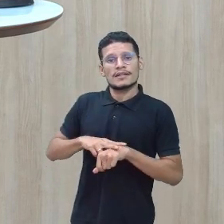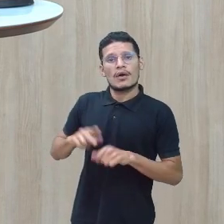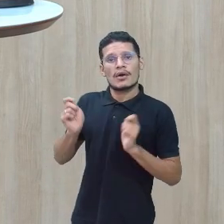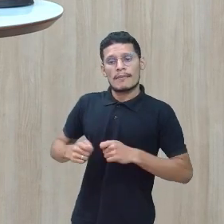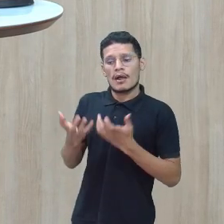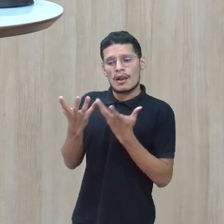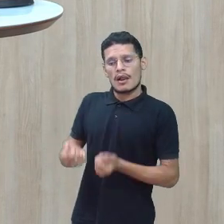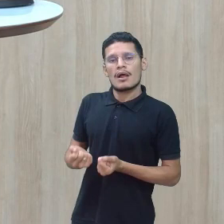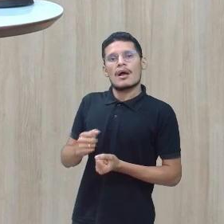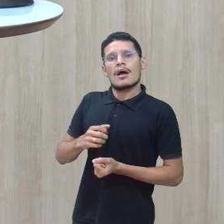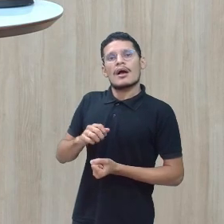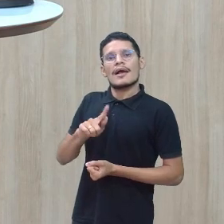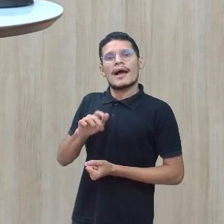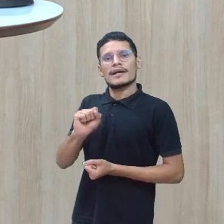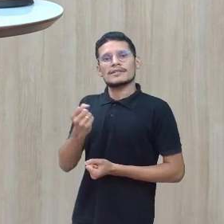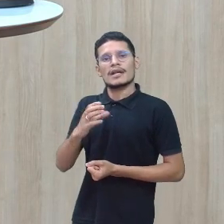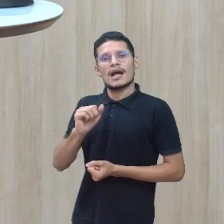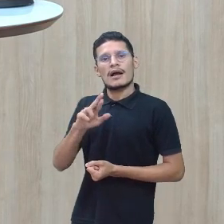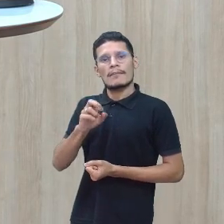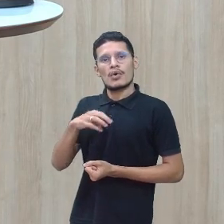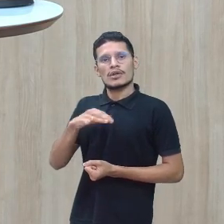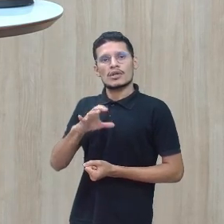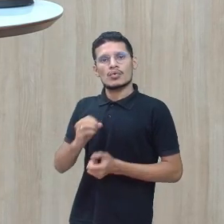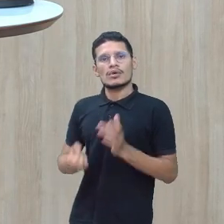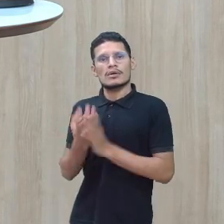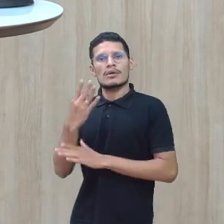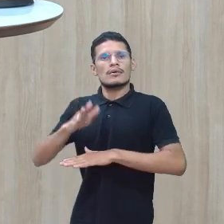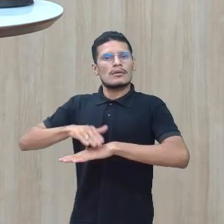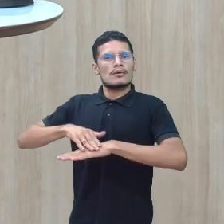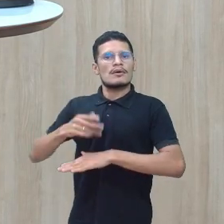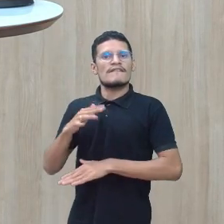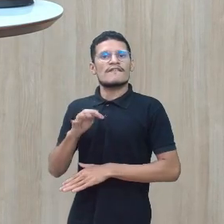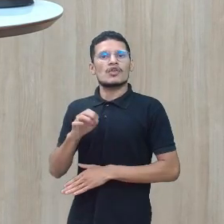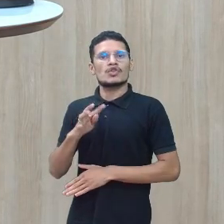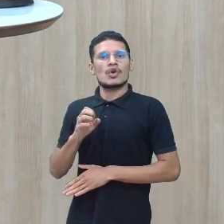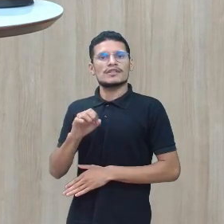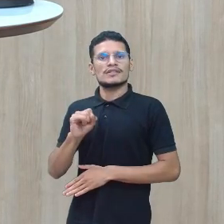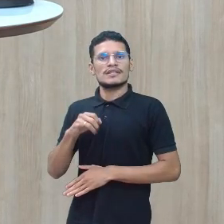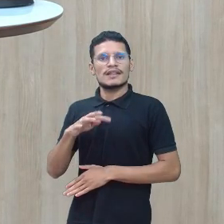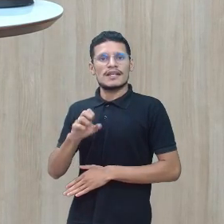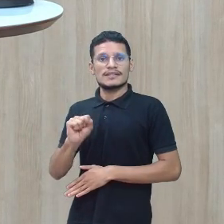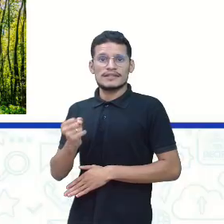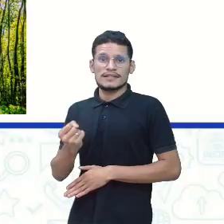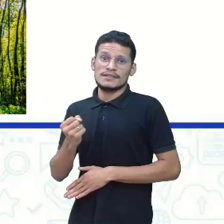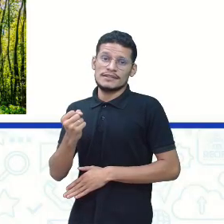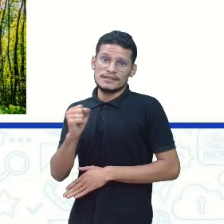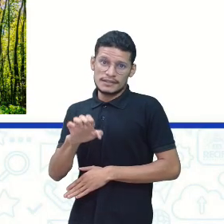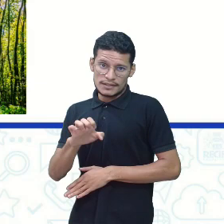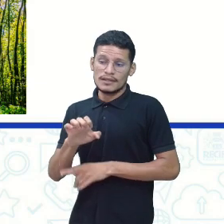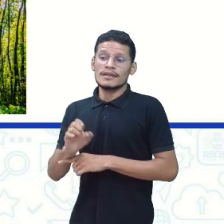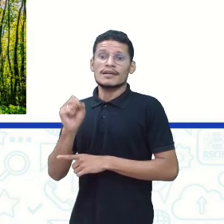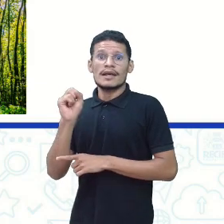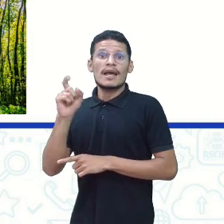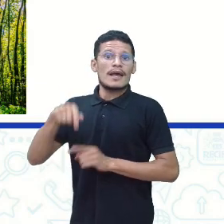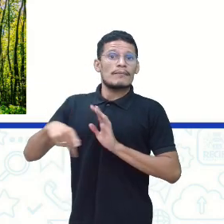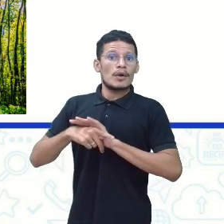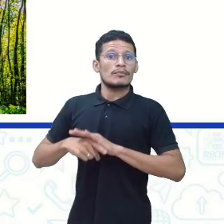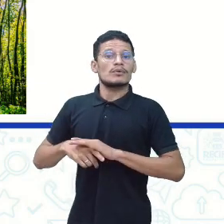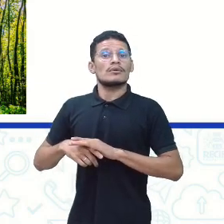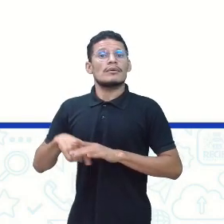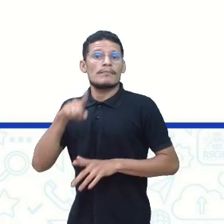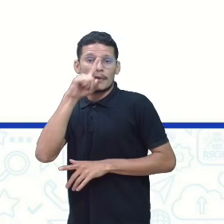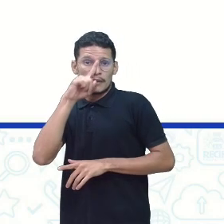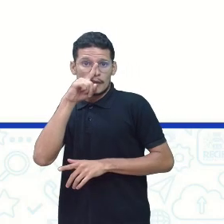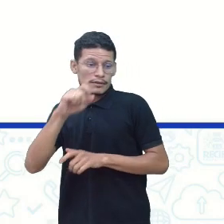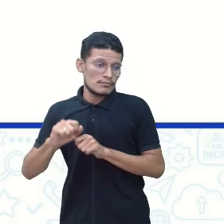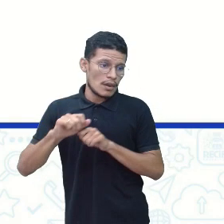absorvem o gás carbônico para realizar a fotossíntese. É prejudicial quando ele é lançado em grande quantidade na atmosfera.